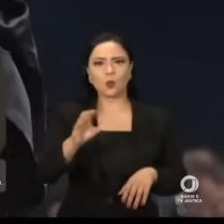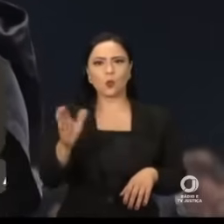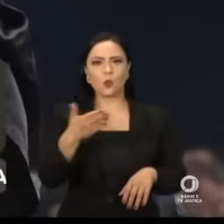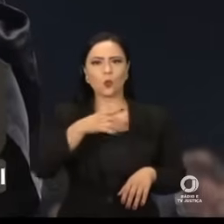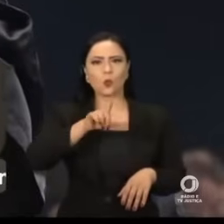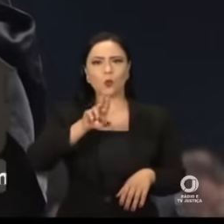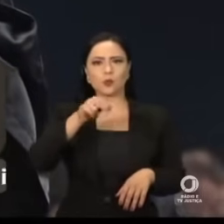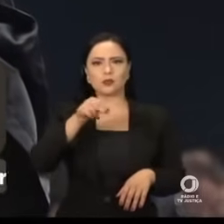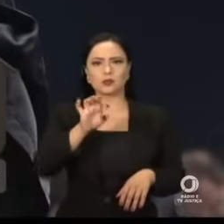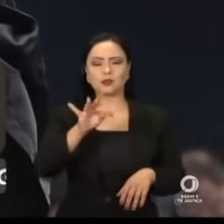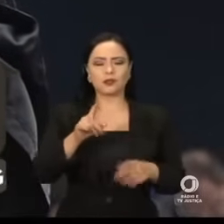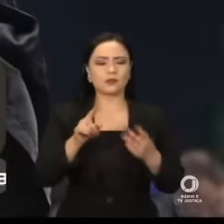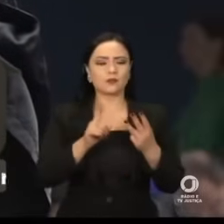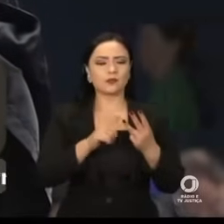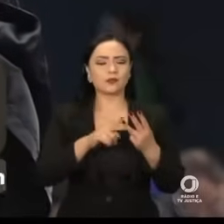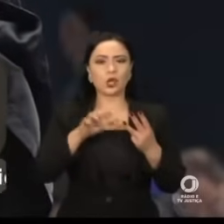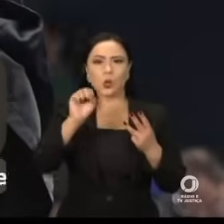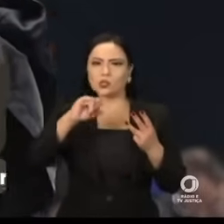de janeiro.